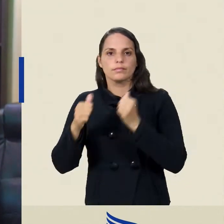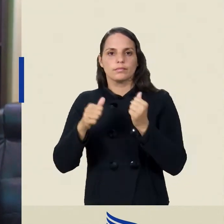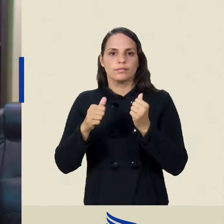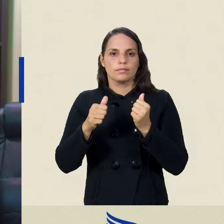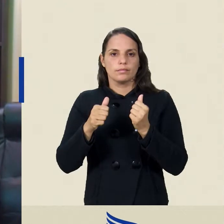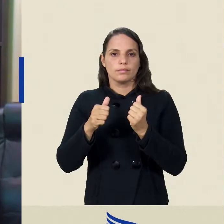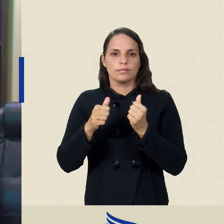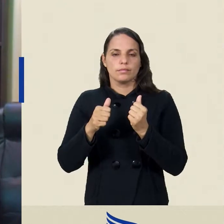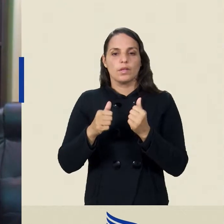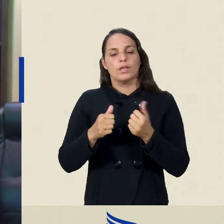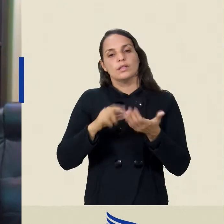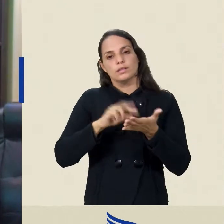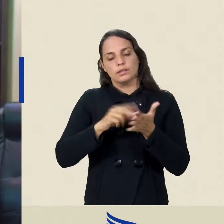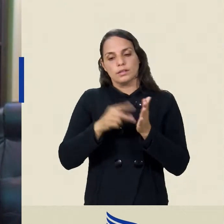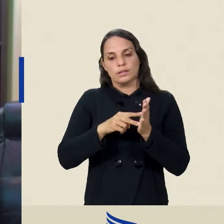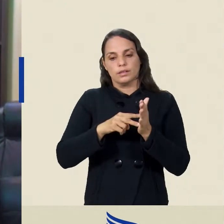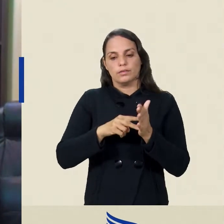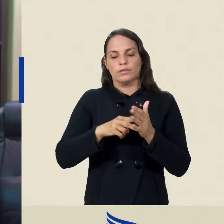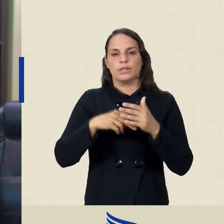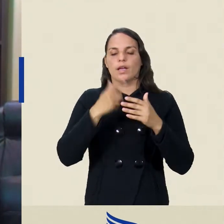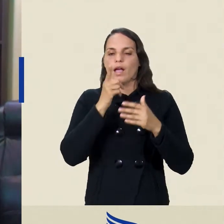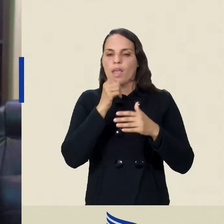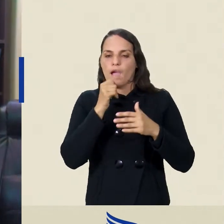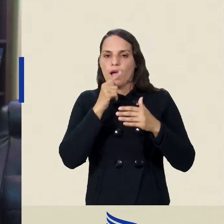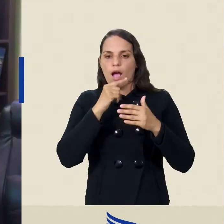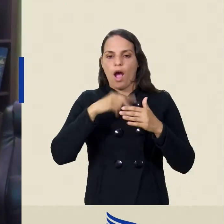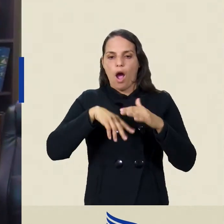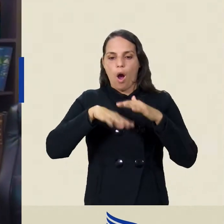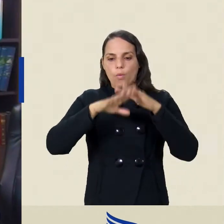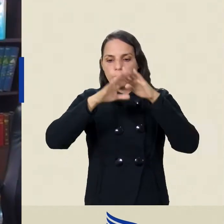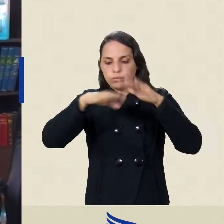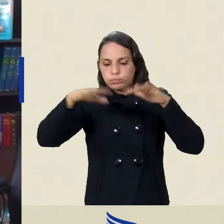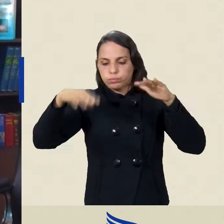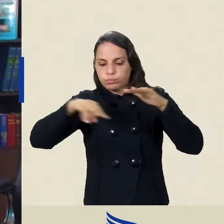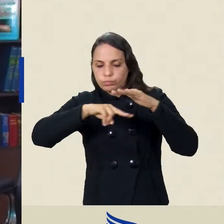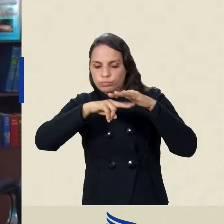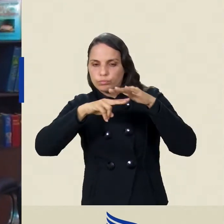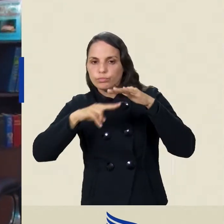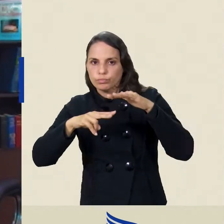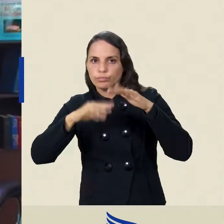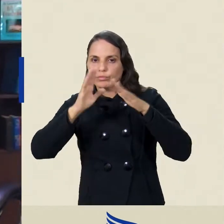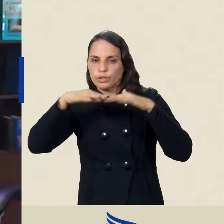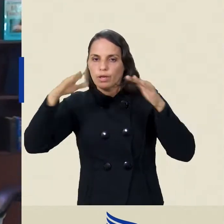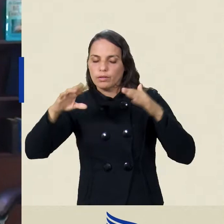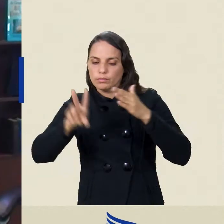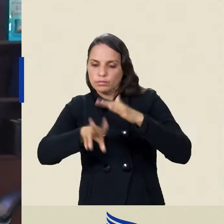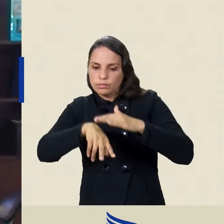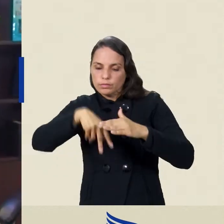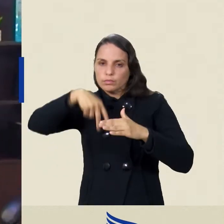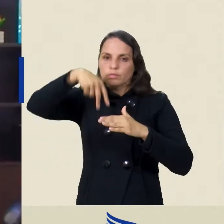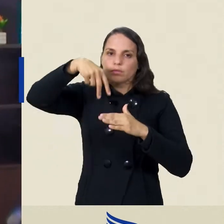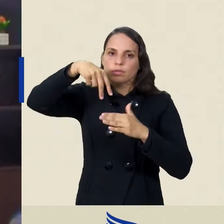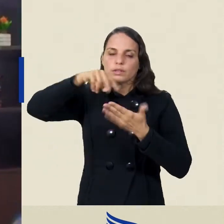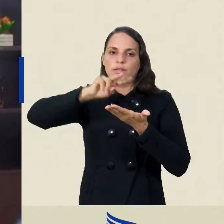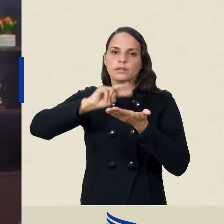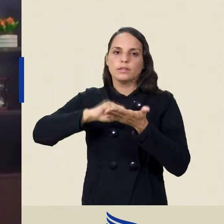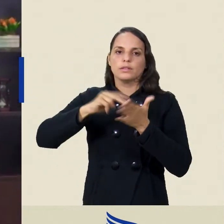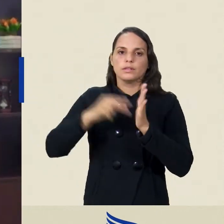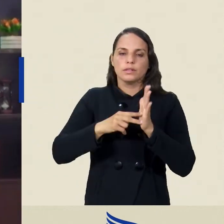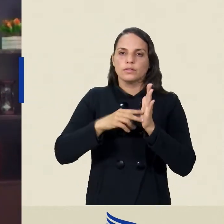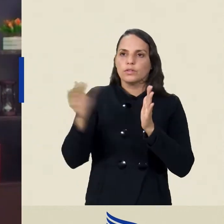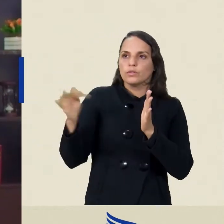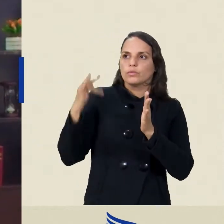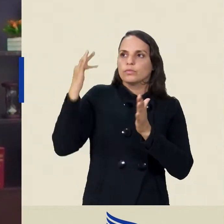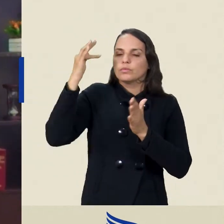ser sepultado sob a água, e a ser novamente levantado da mesma, como emblema de sua futura